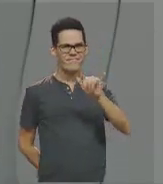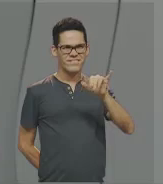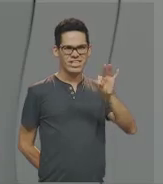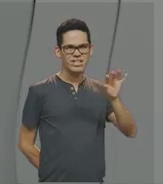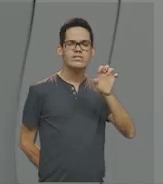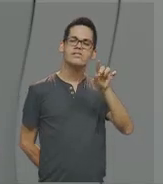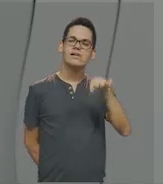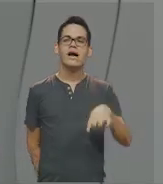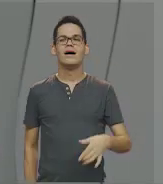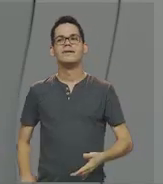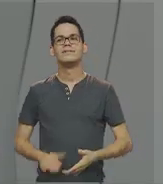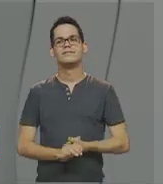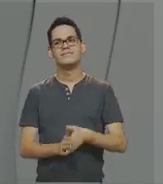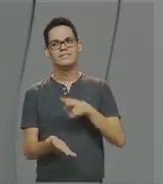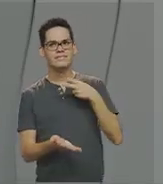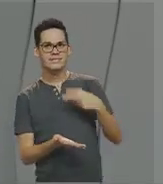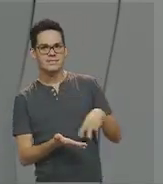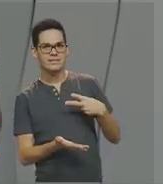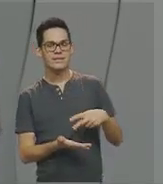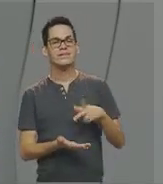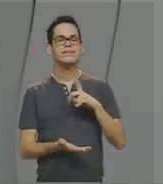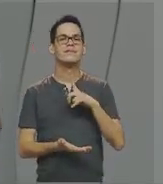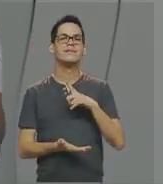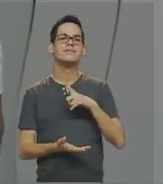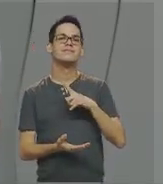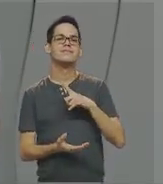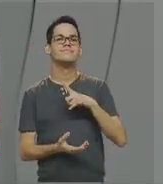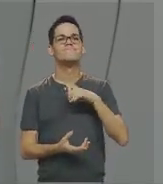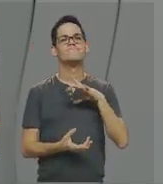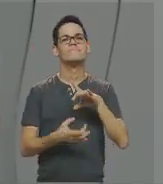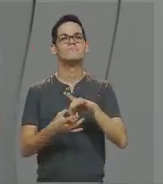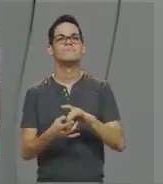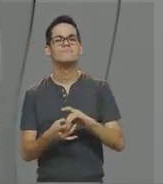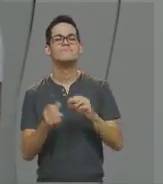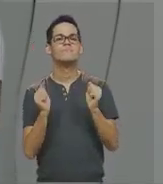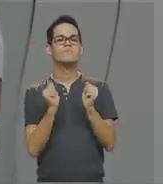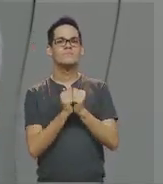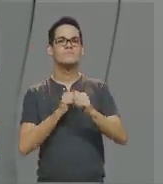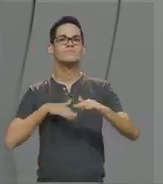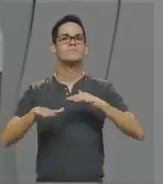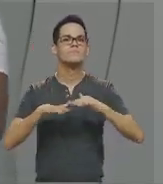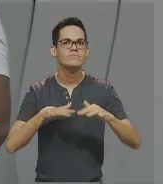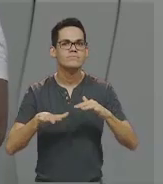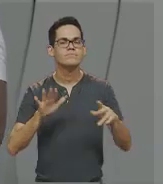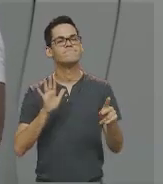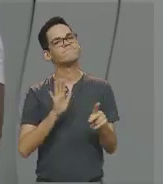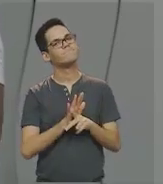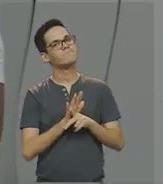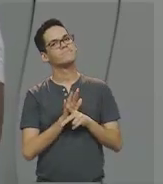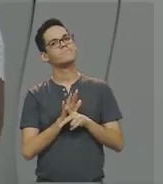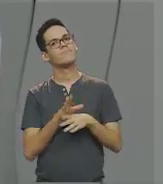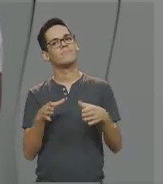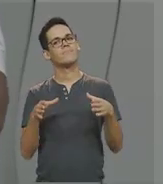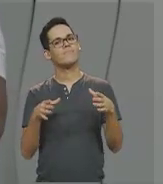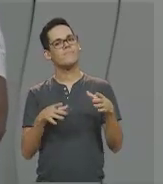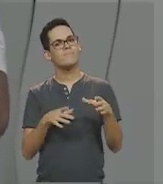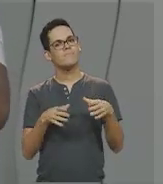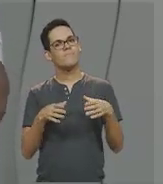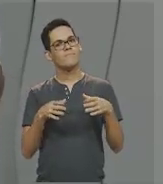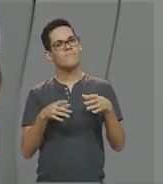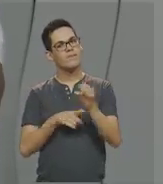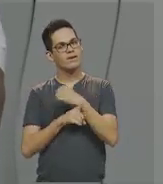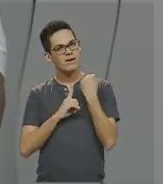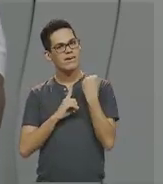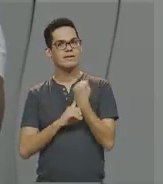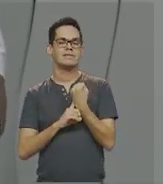aí essa dança de rua ela vai estar associada com movimentos específicos que têm a ver com aquele grupo social e também